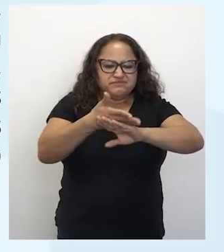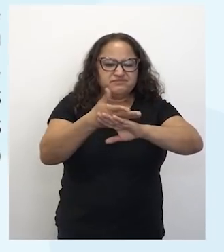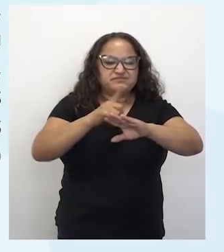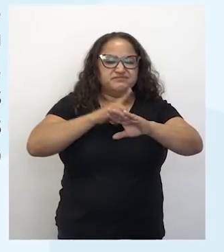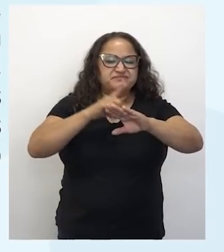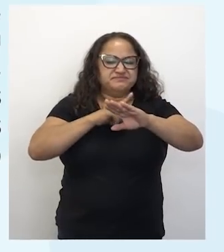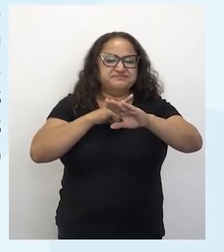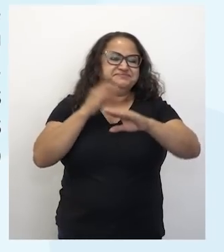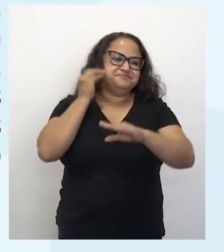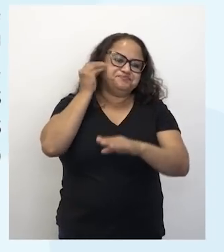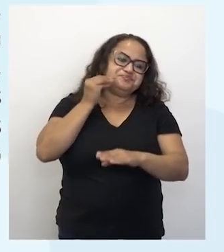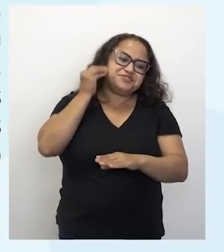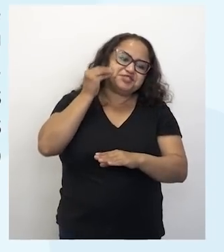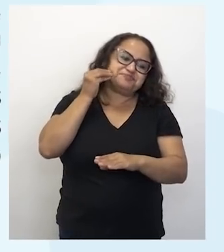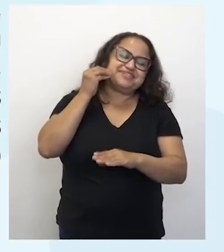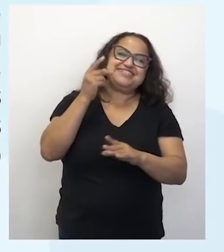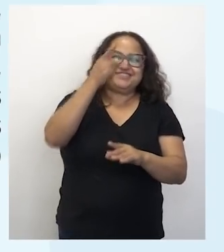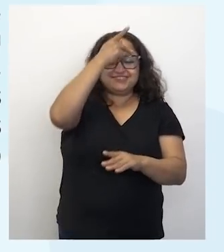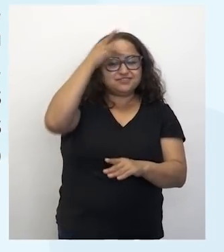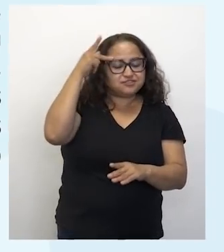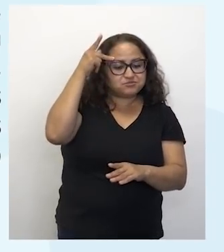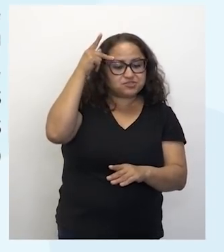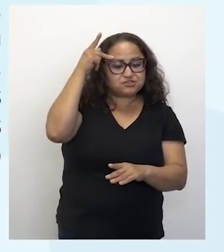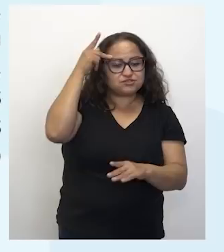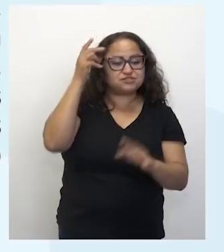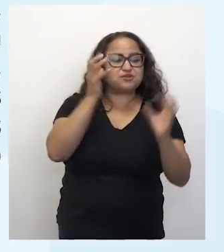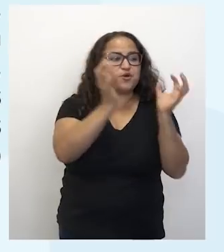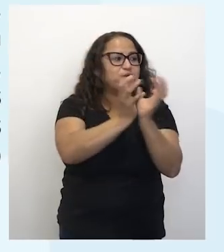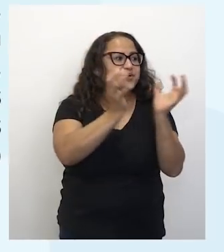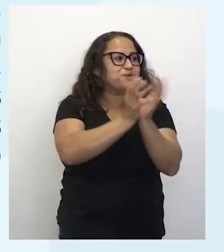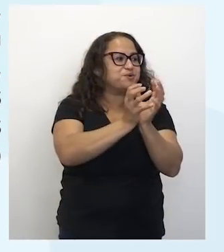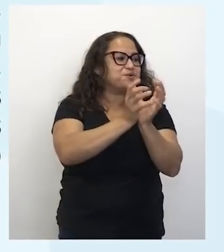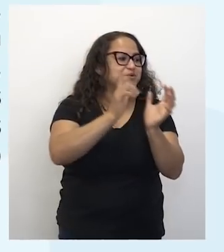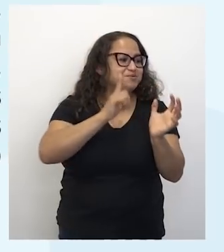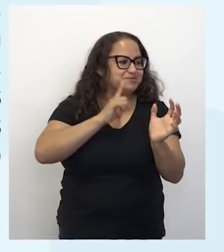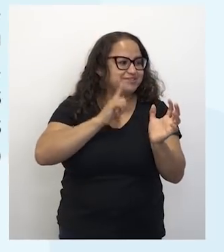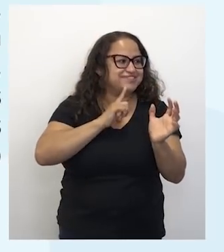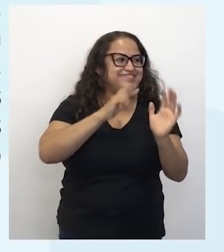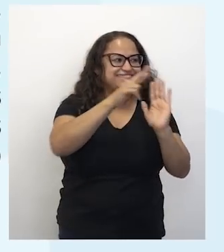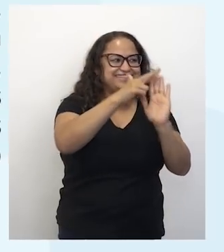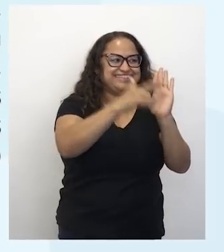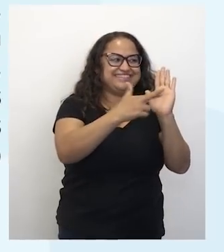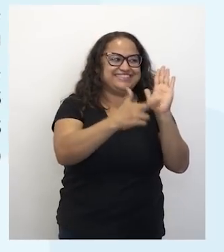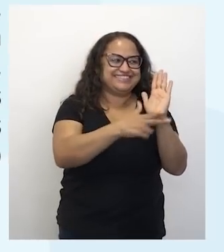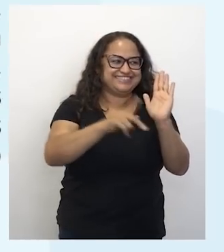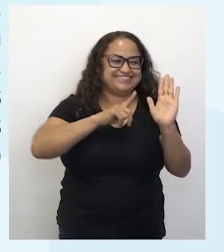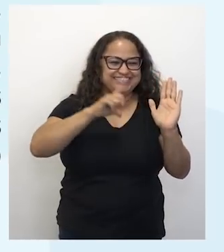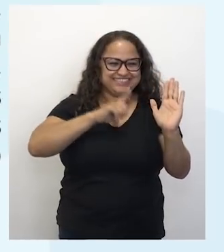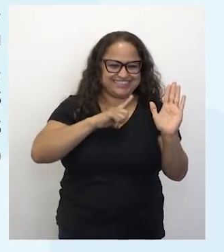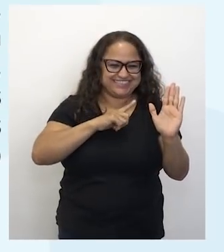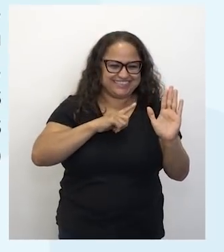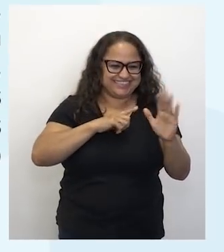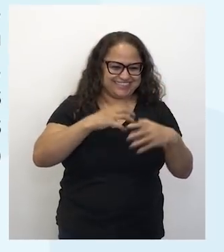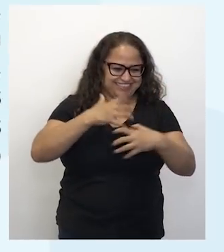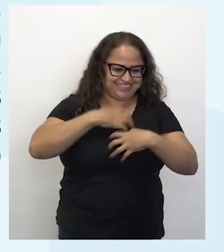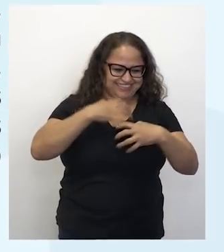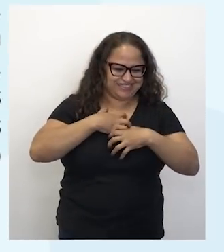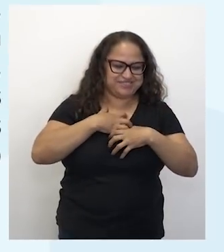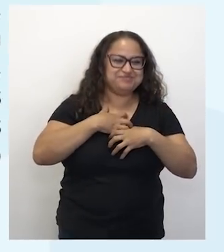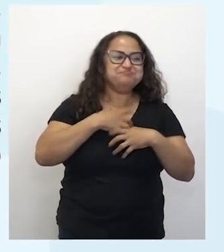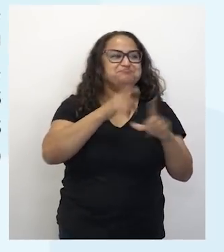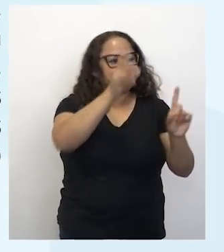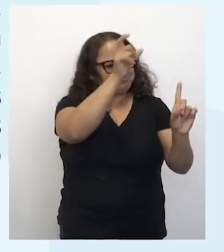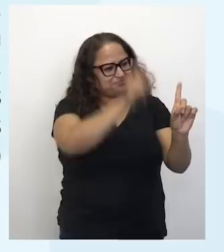pela experiência das pessoas, sendo um conjunto de regras que regem o comportamento dos